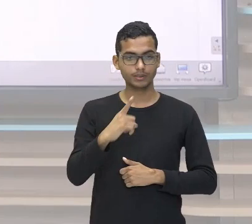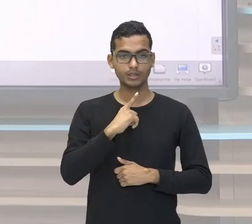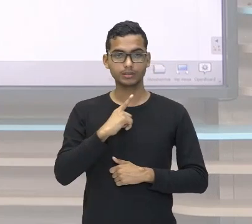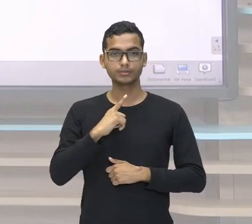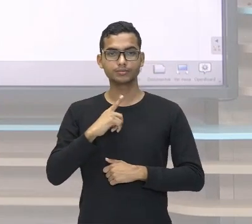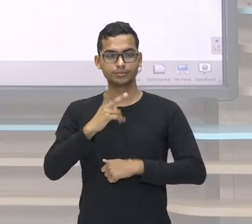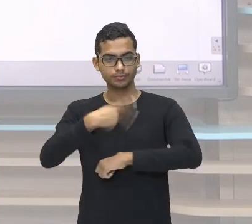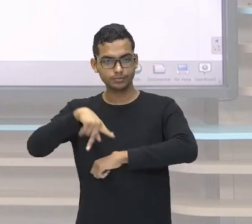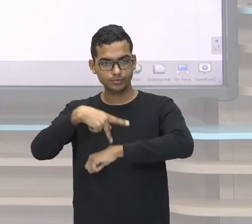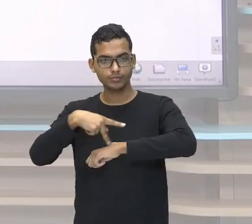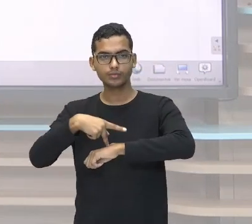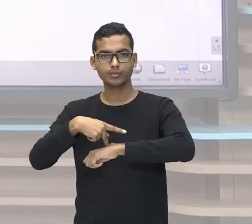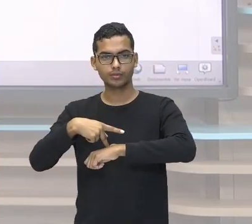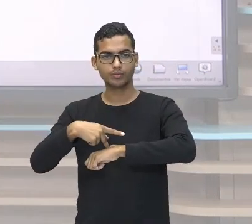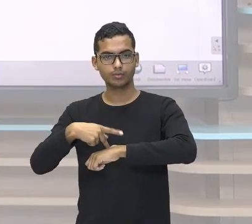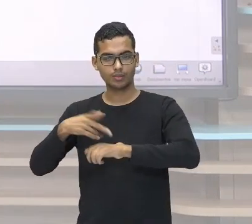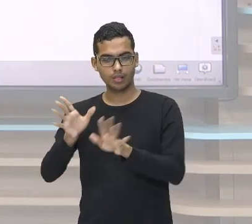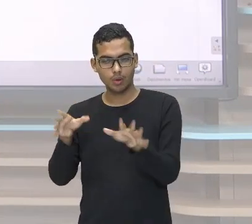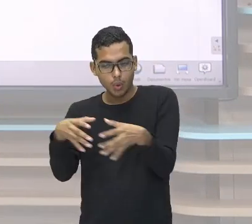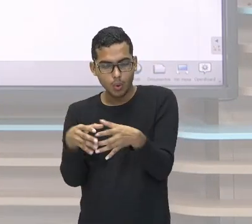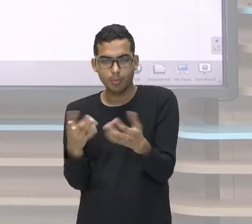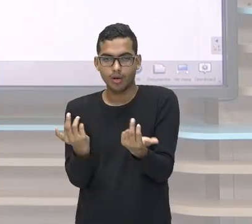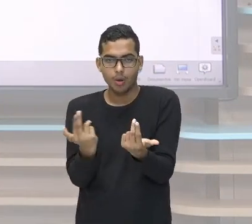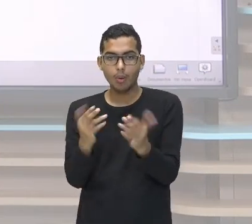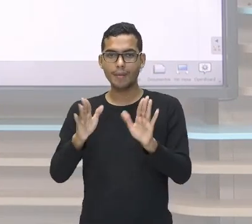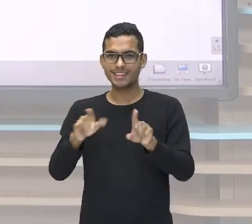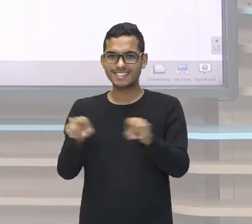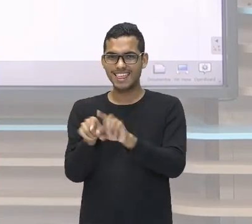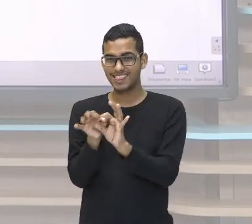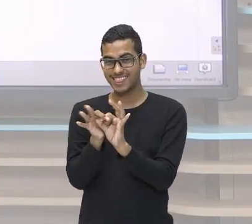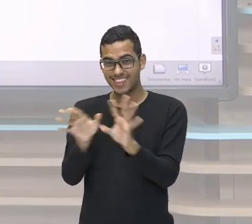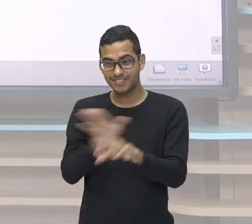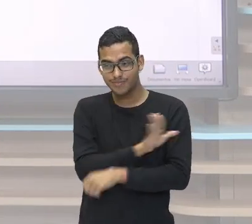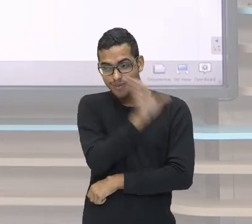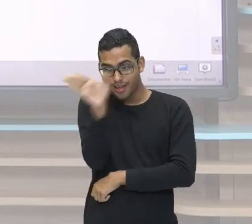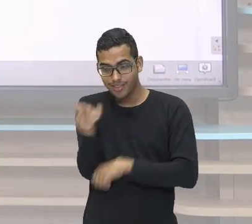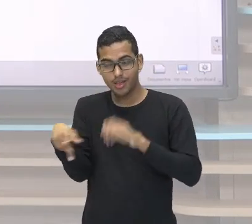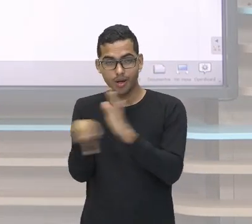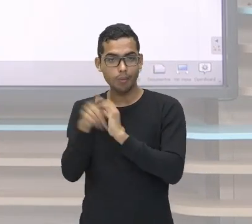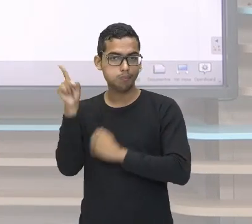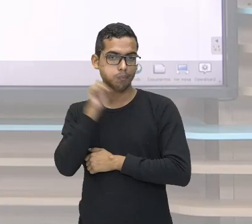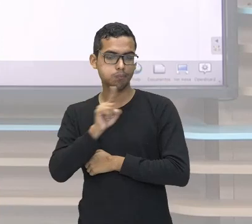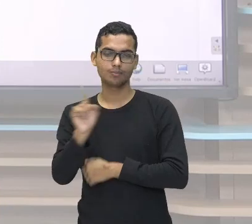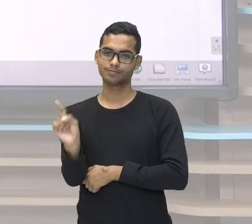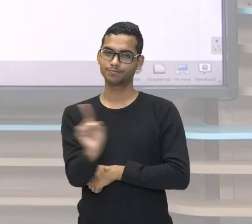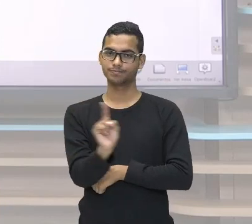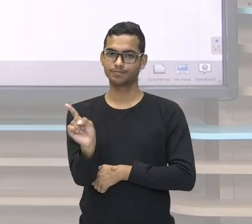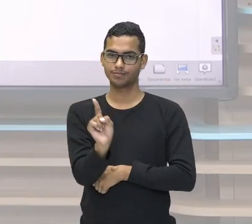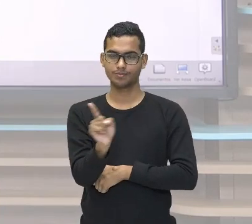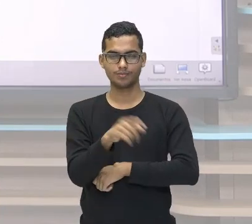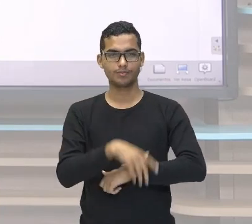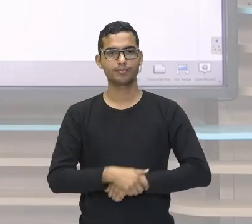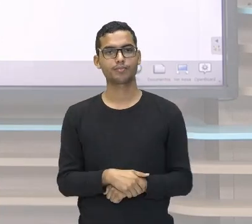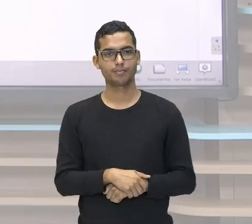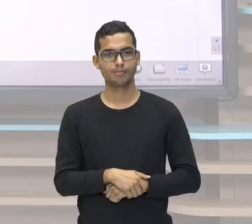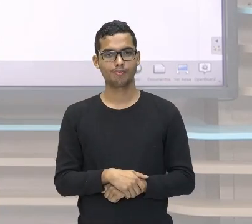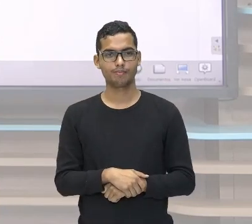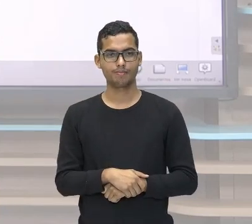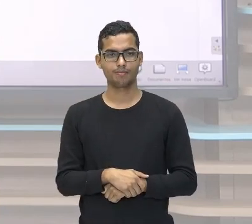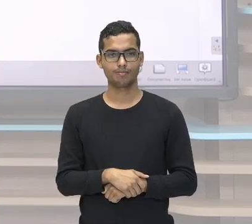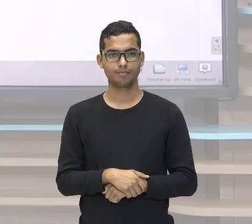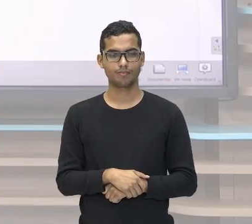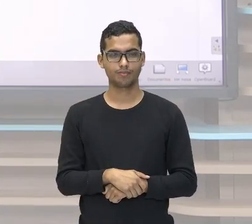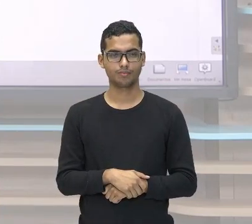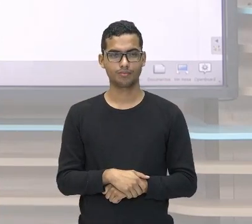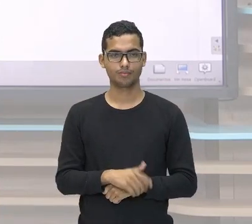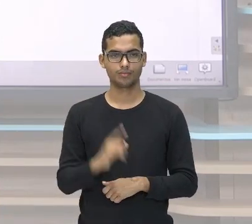no mesmo bloco, mas nem por isso têm livre acesso de seus cidadãos ao território norte-americano. E aí tem uma